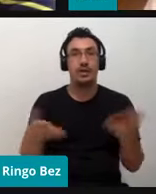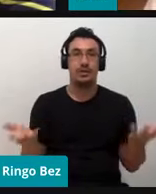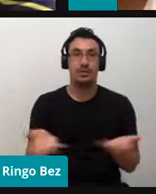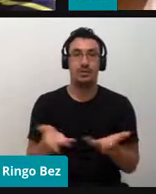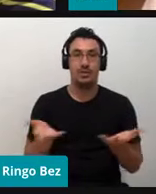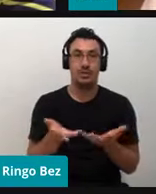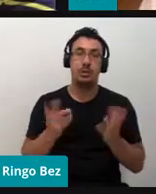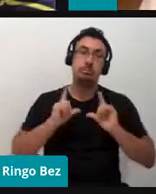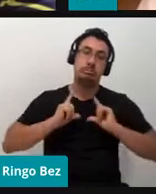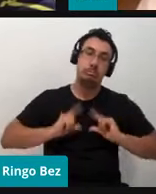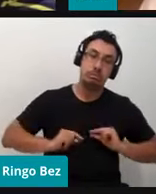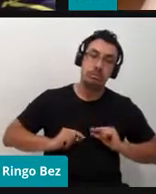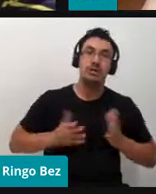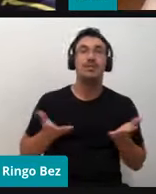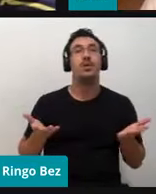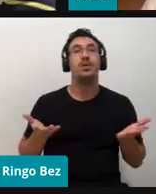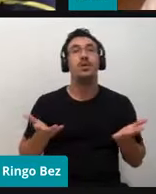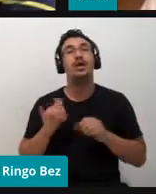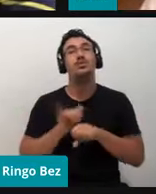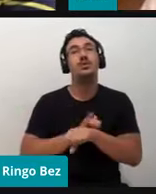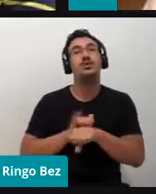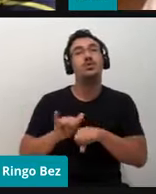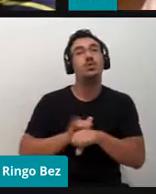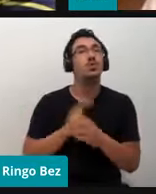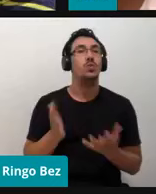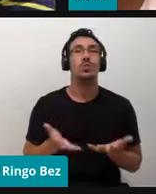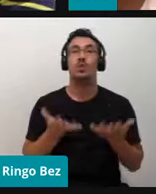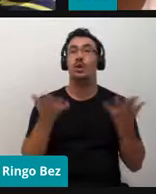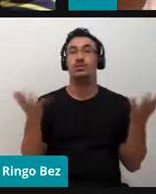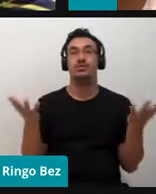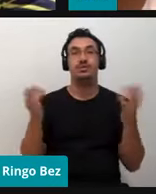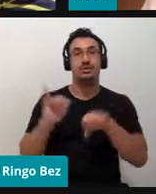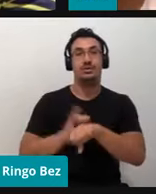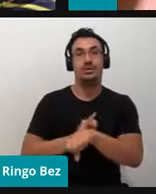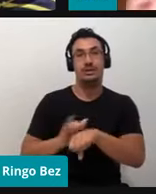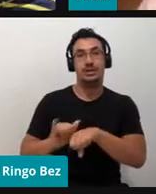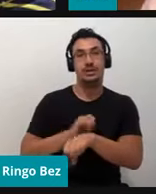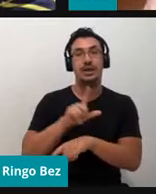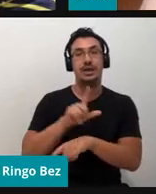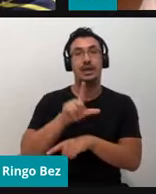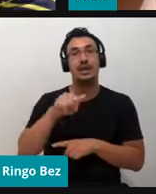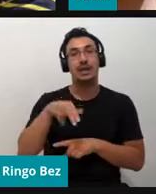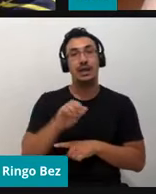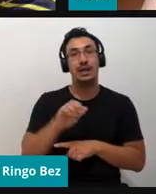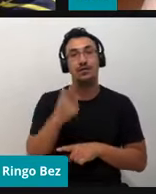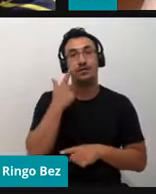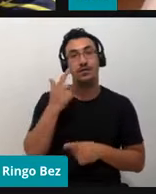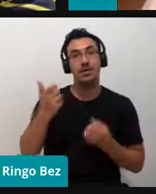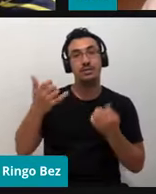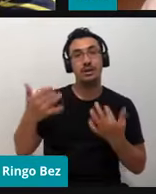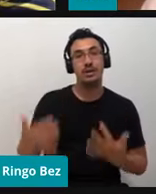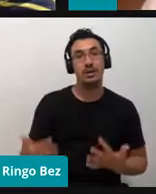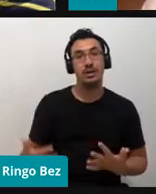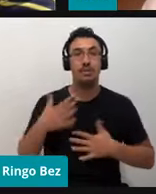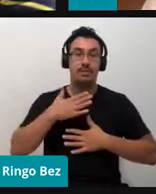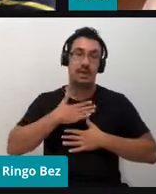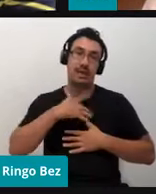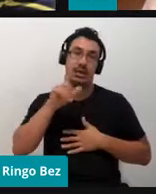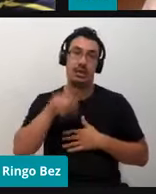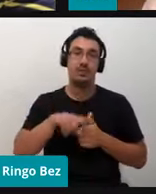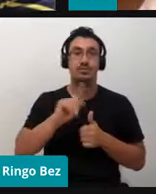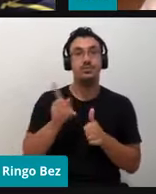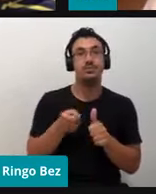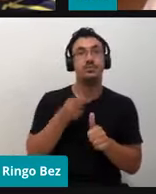astral total, quais são as alternativas? E aí eu passo também depois para a Liliane. Da minha parte, eu coloco a primeira. Primeiro